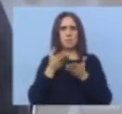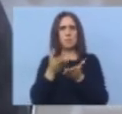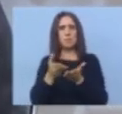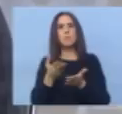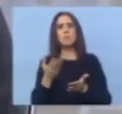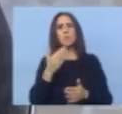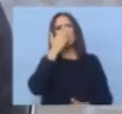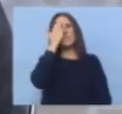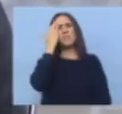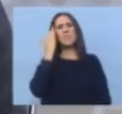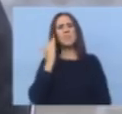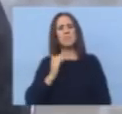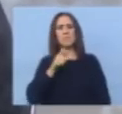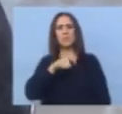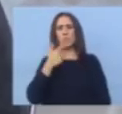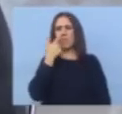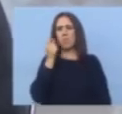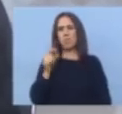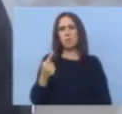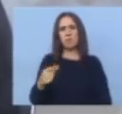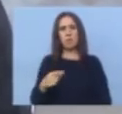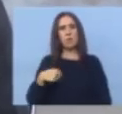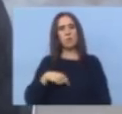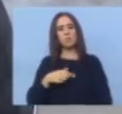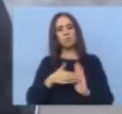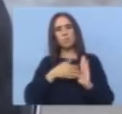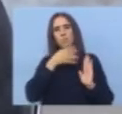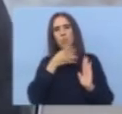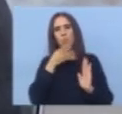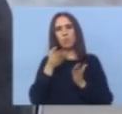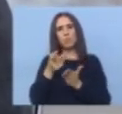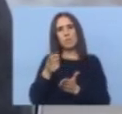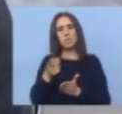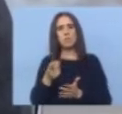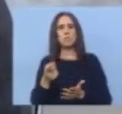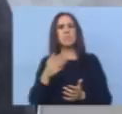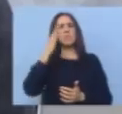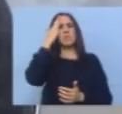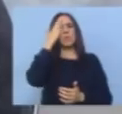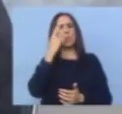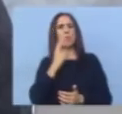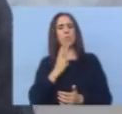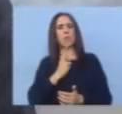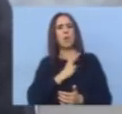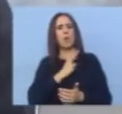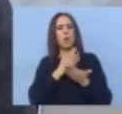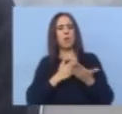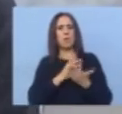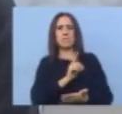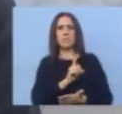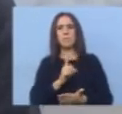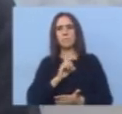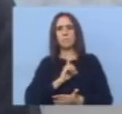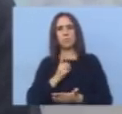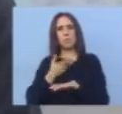questões muito difíceis, de pessoas que são abandonadas. Nós damos testemunho e nós queremos ajudar aí, não tanto em questões mais teóricas e académicas, mas muito numa vertente